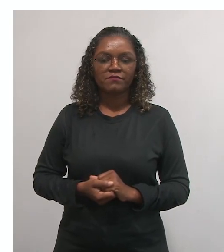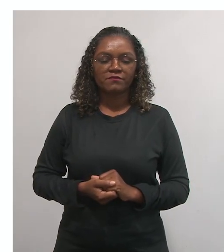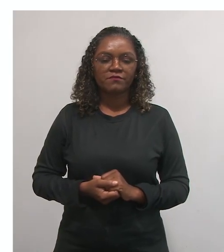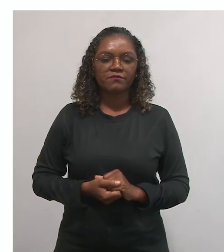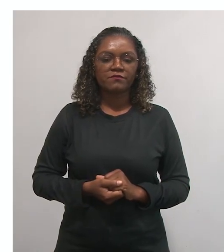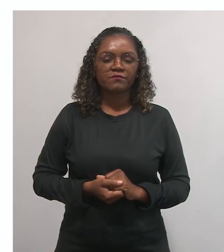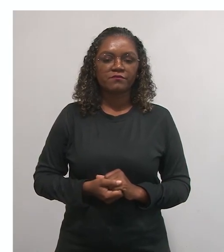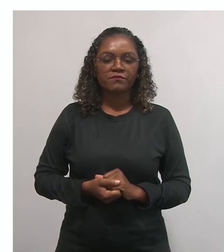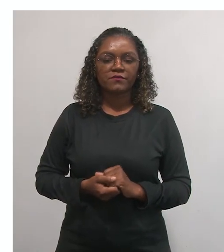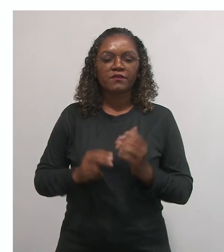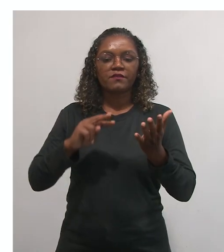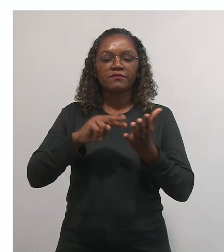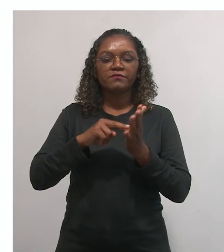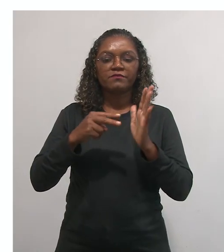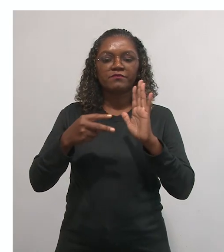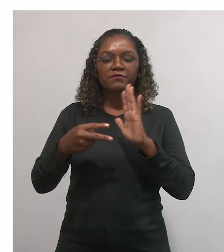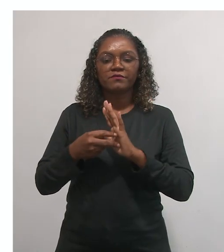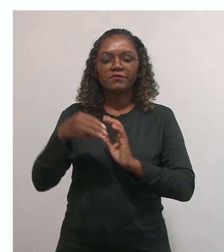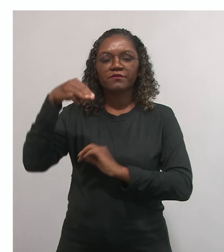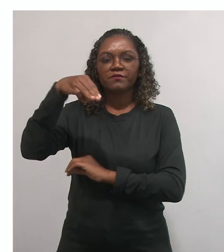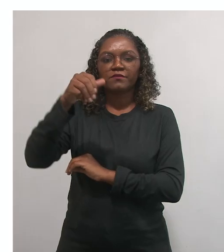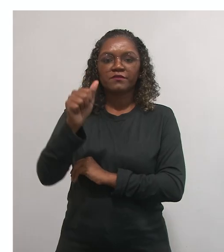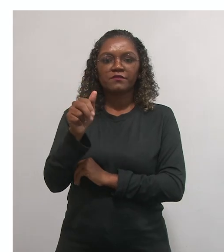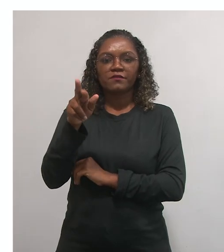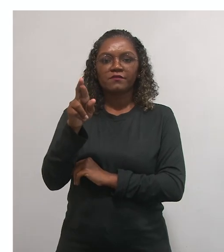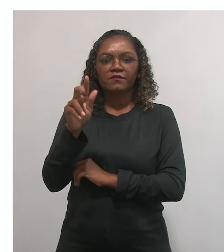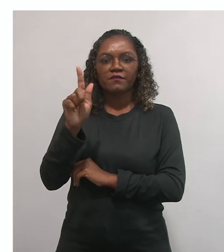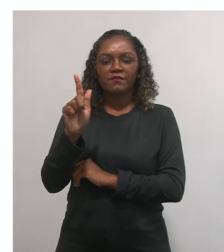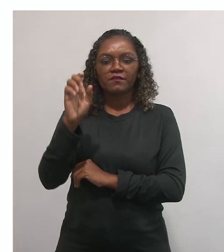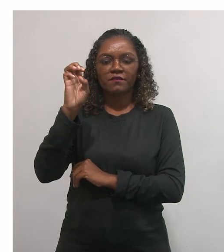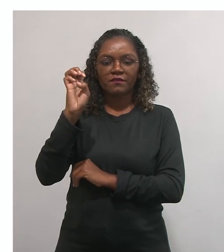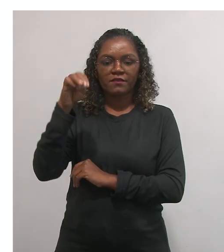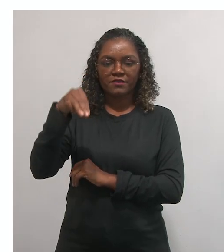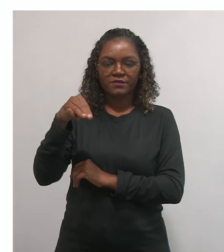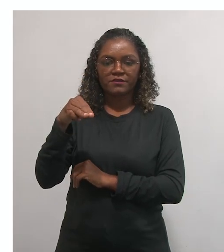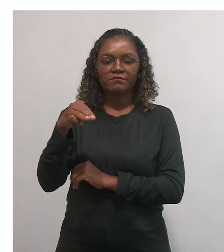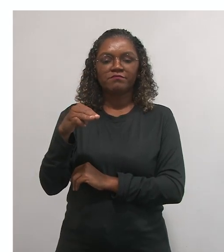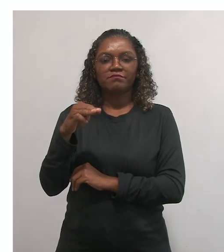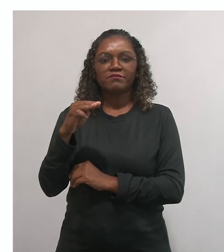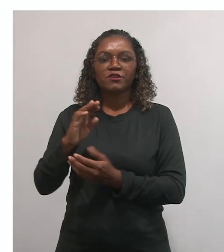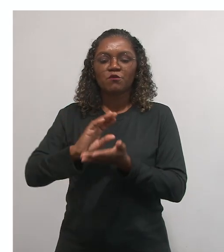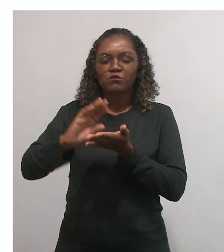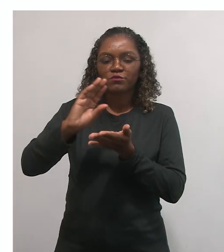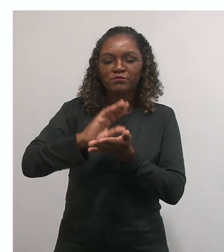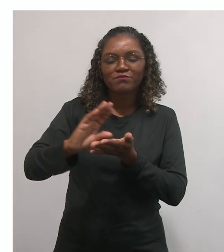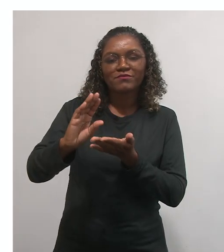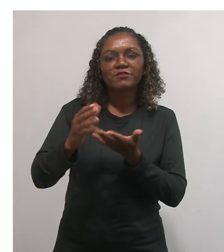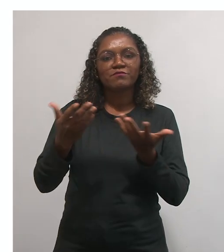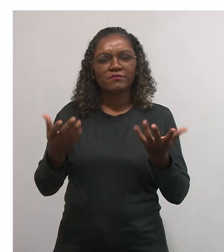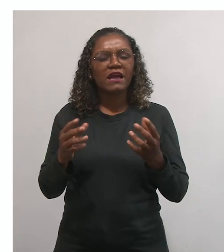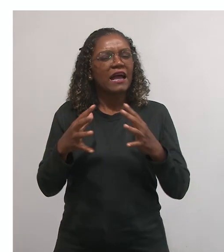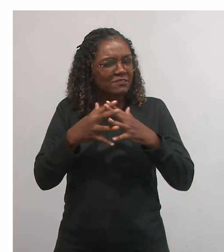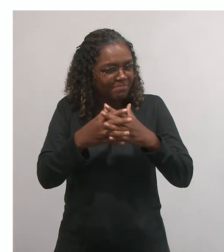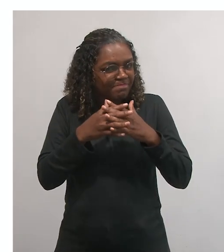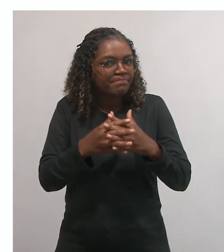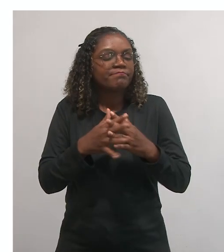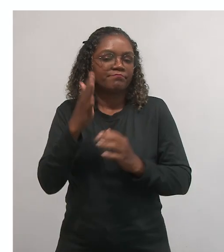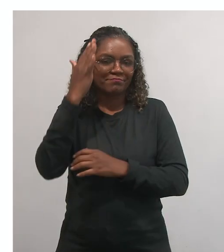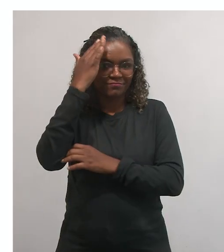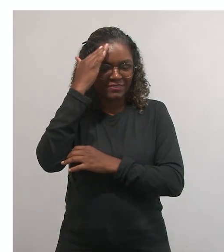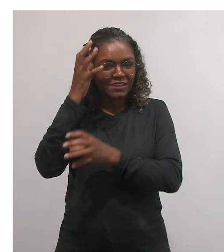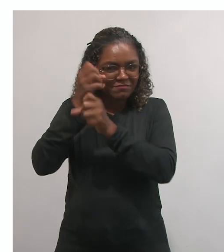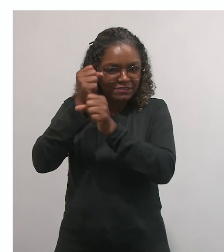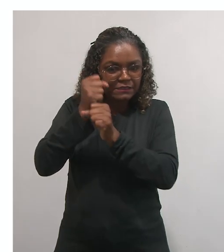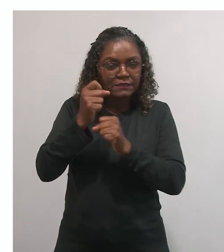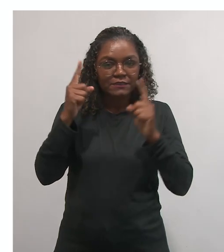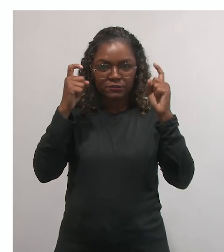0,334 que é a minha margem de contribuição ponderada é um pouquinho complexo